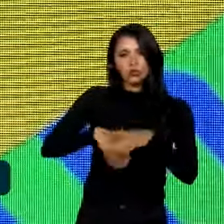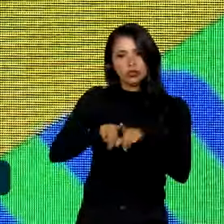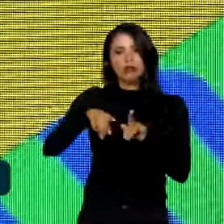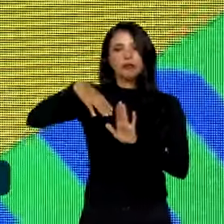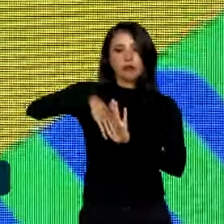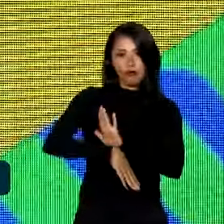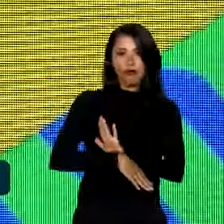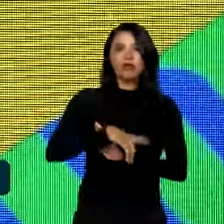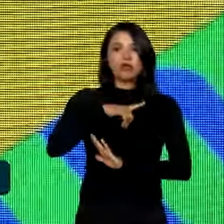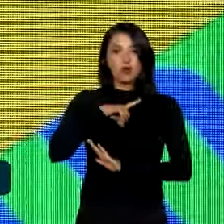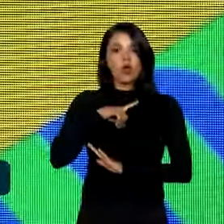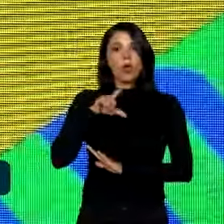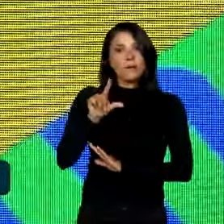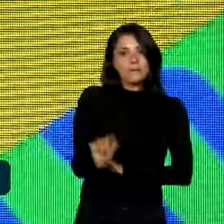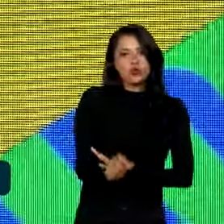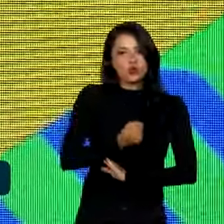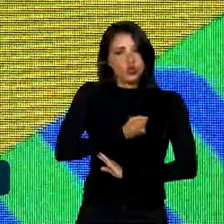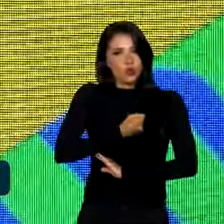queda, estamos com menor